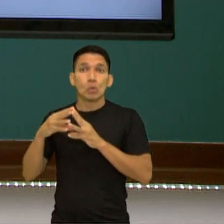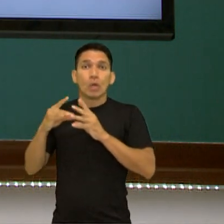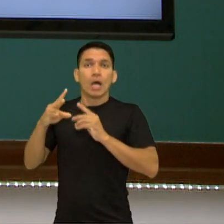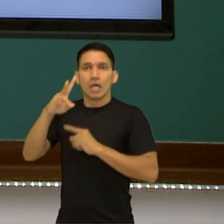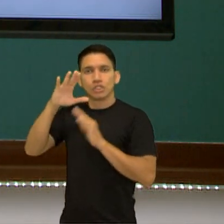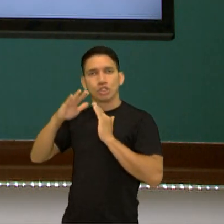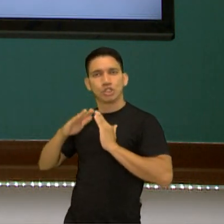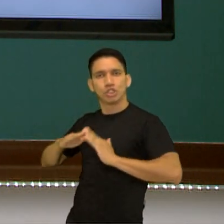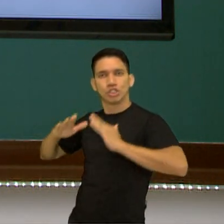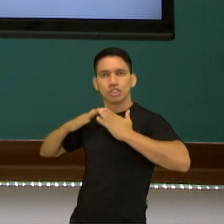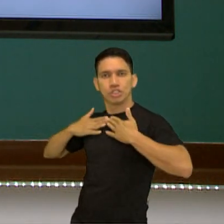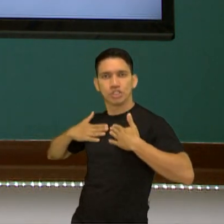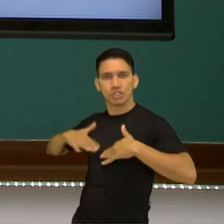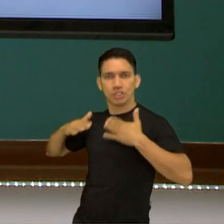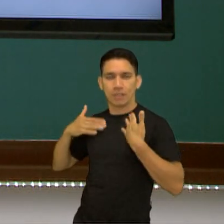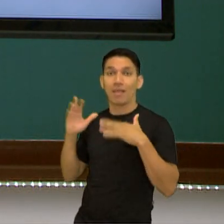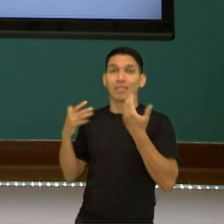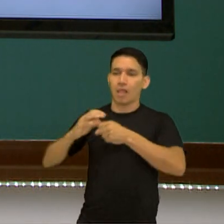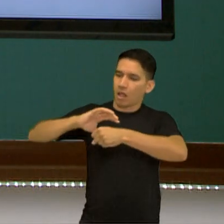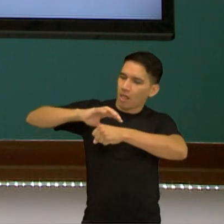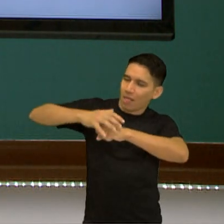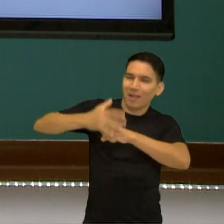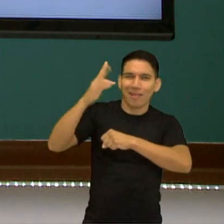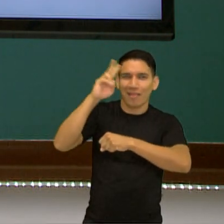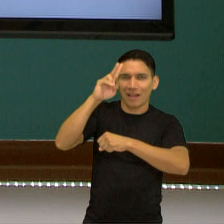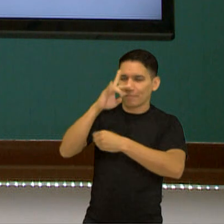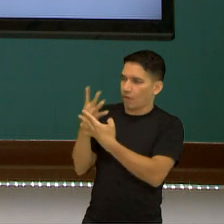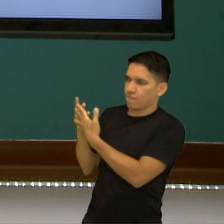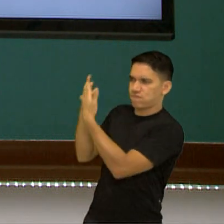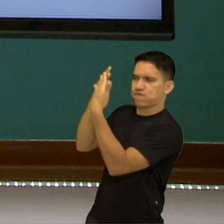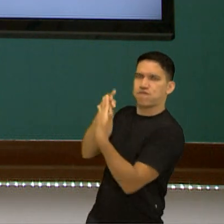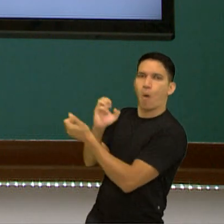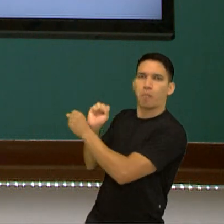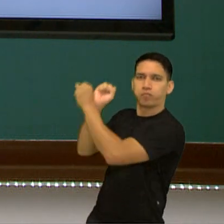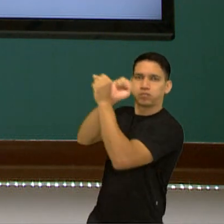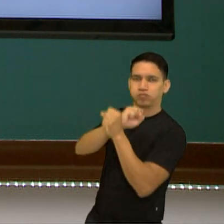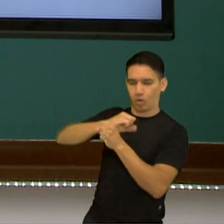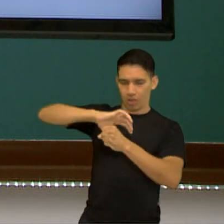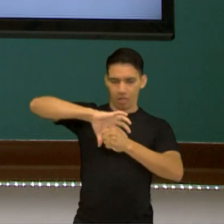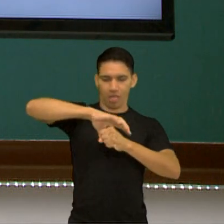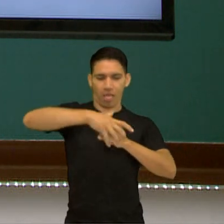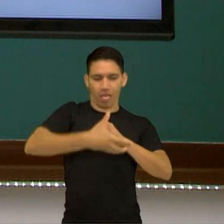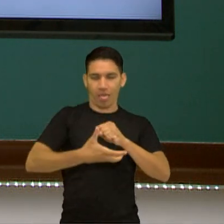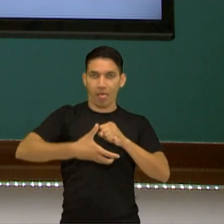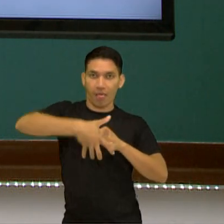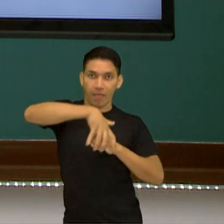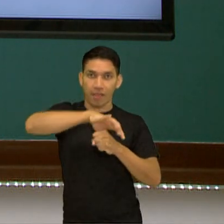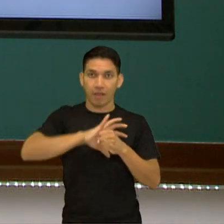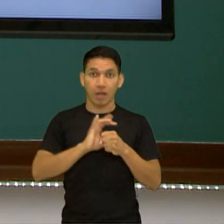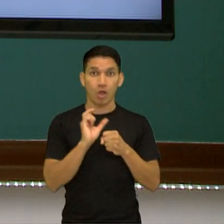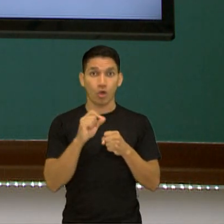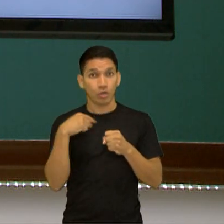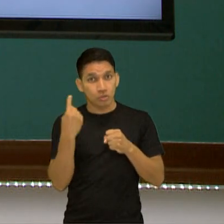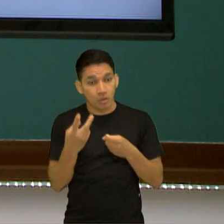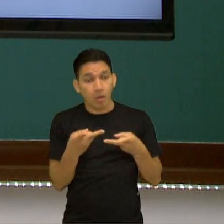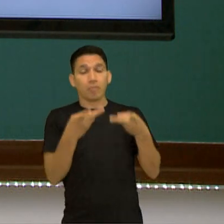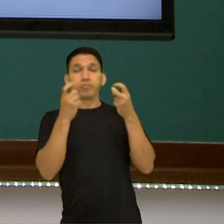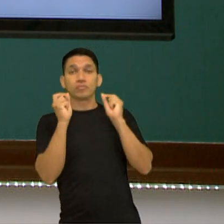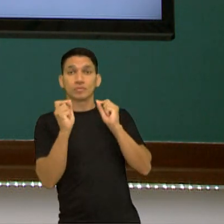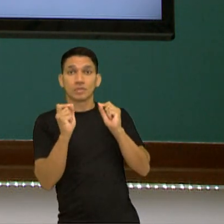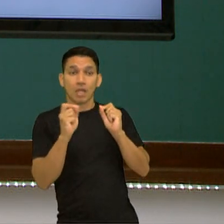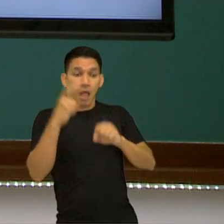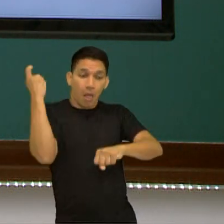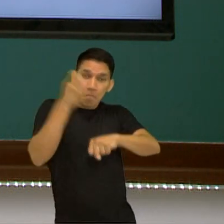como a atmosfera serve como um grande filtro para proteger a superfície do nosso planeta, nós percebemos que a